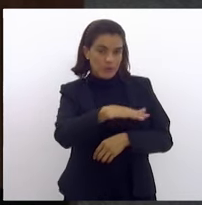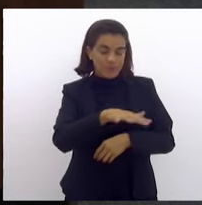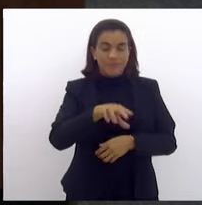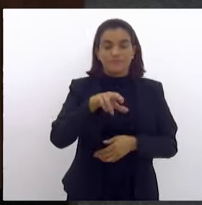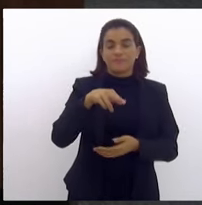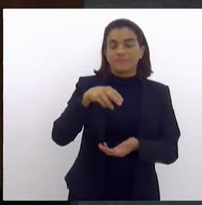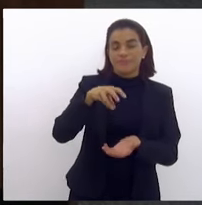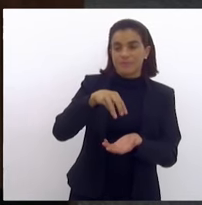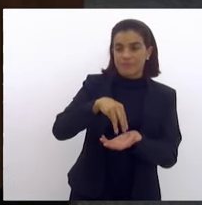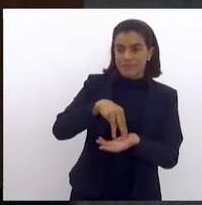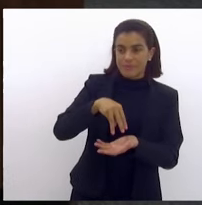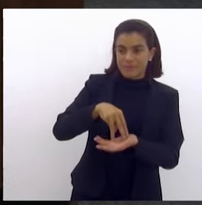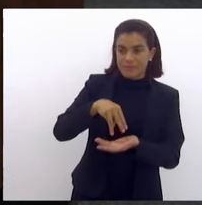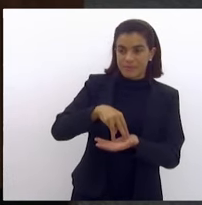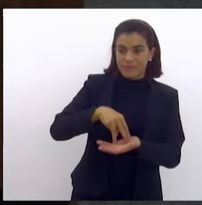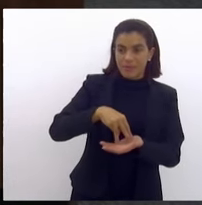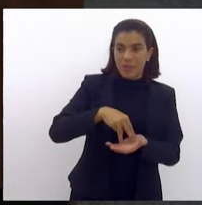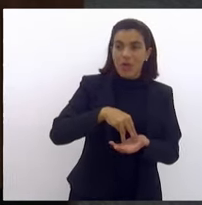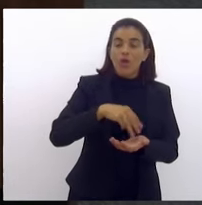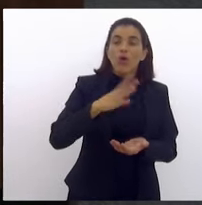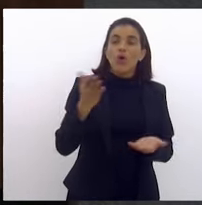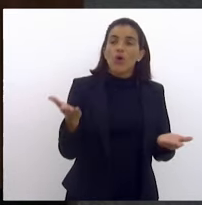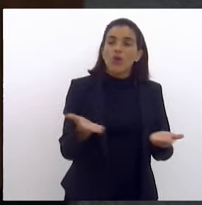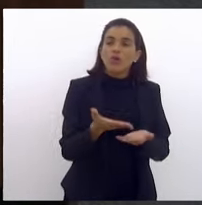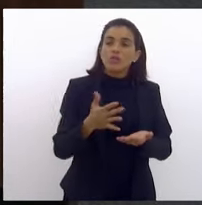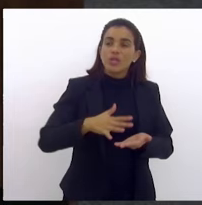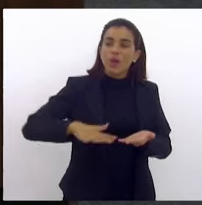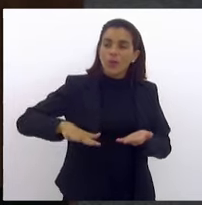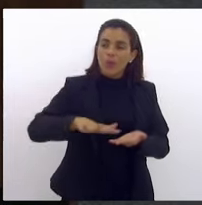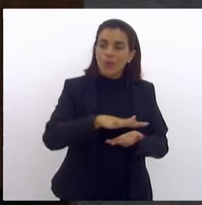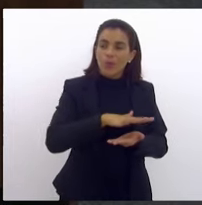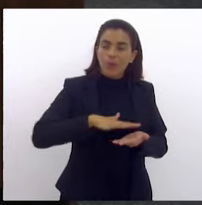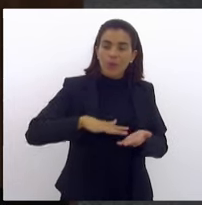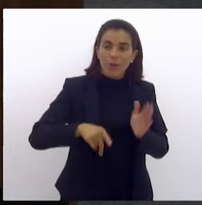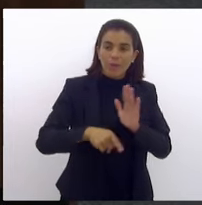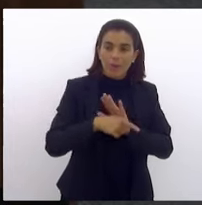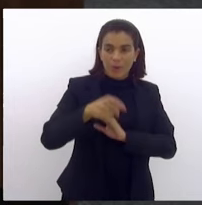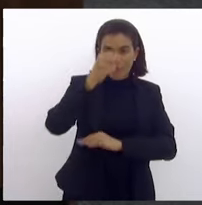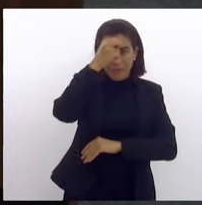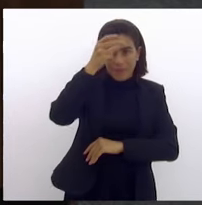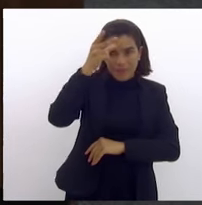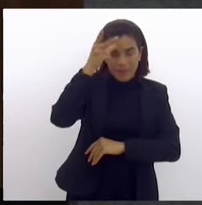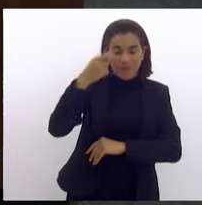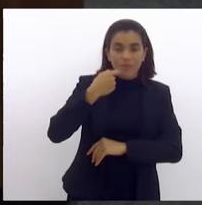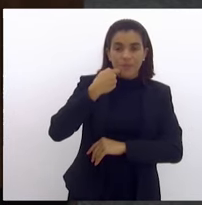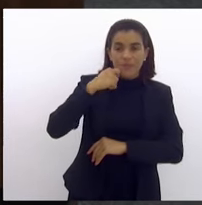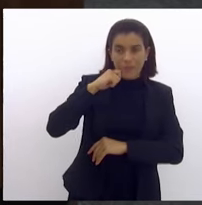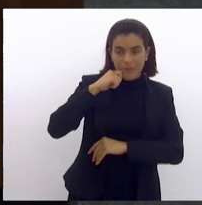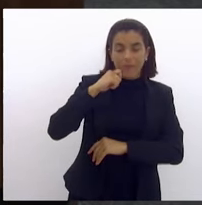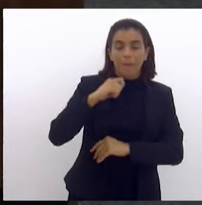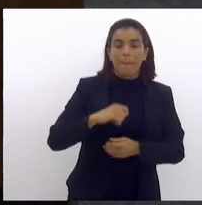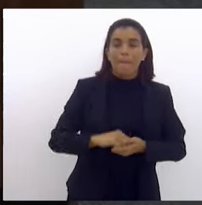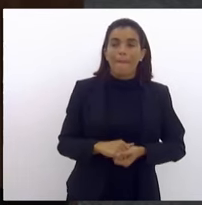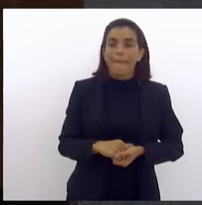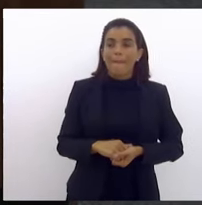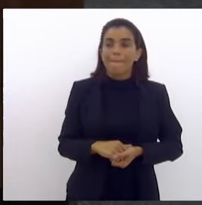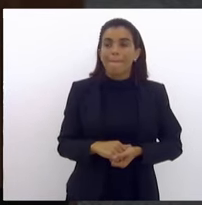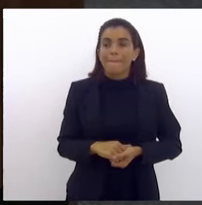sambódromo, que hoje é um espaço delegado à Prefeitura Municipal do Rio de